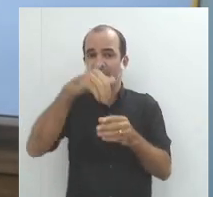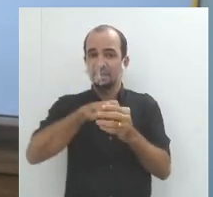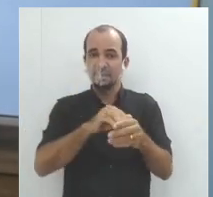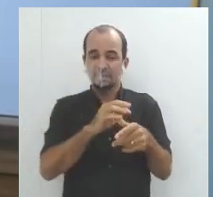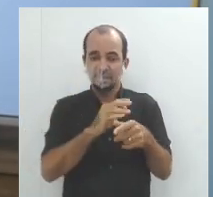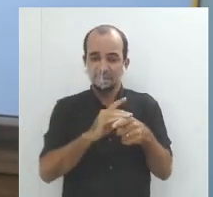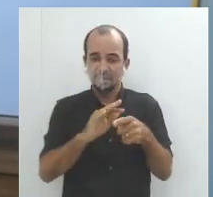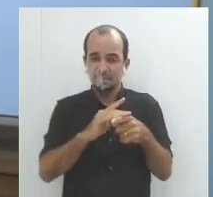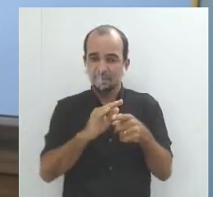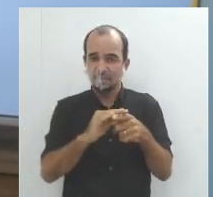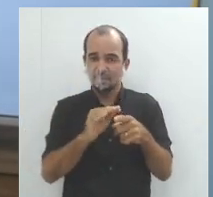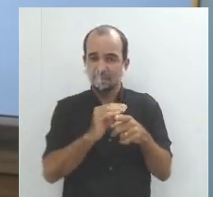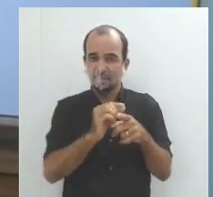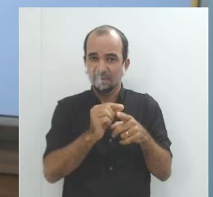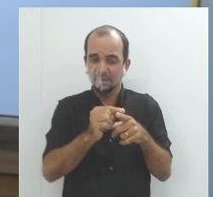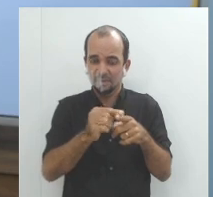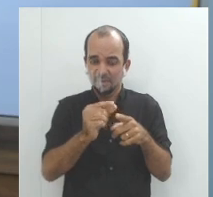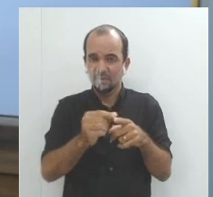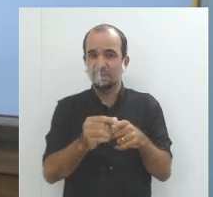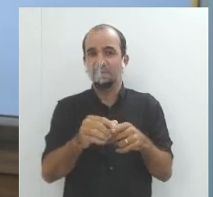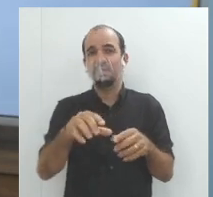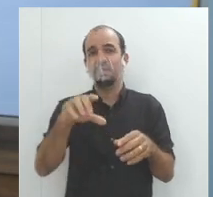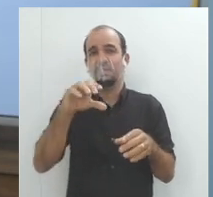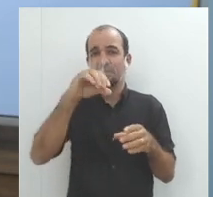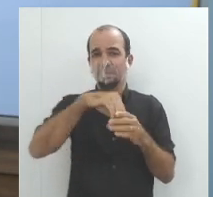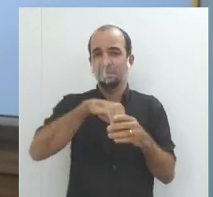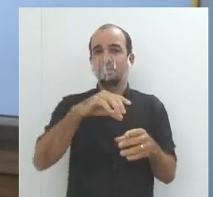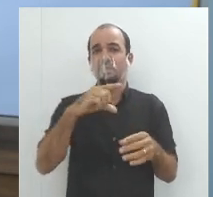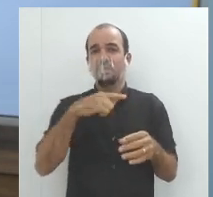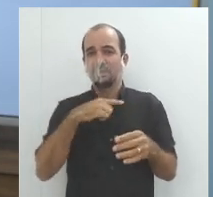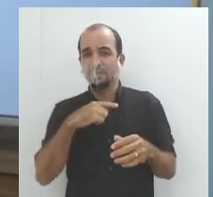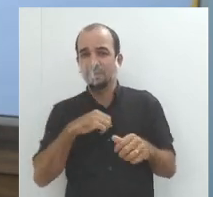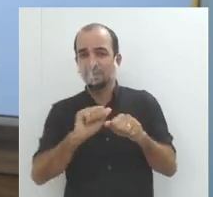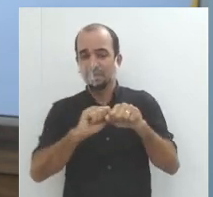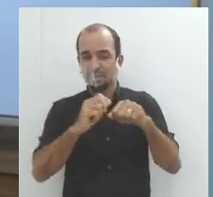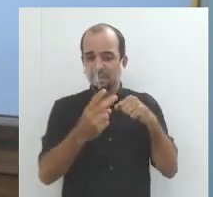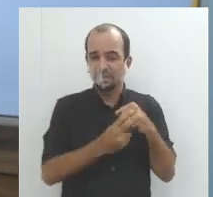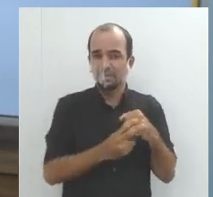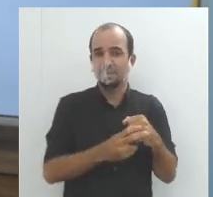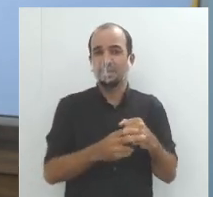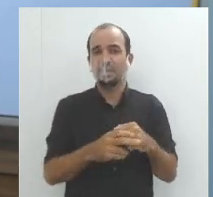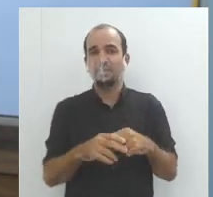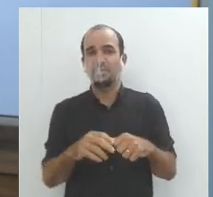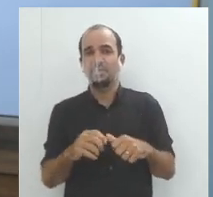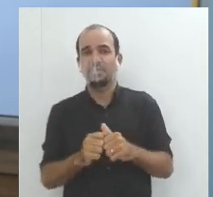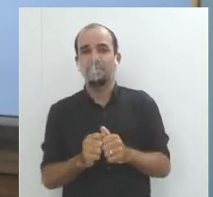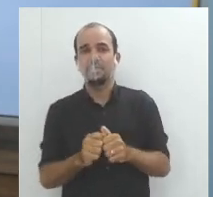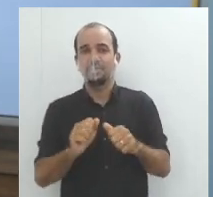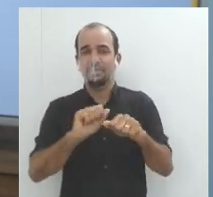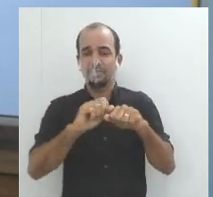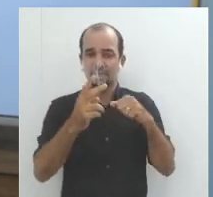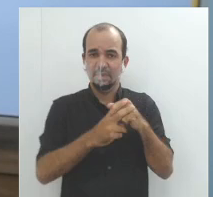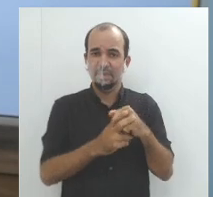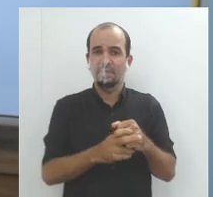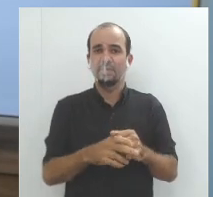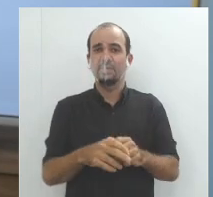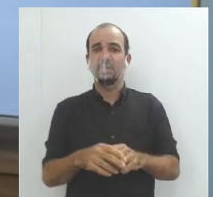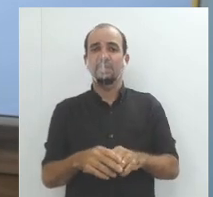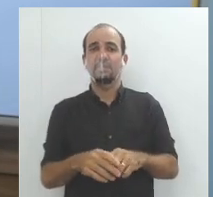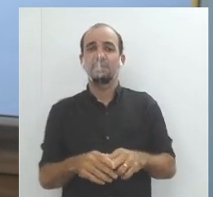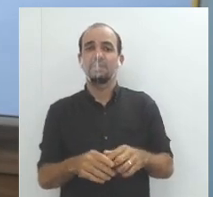o advérbio, ou locução adjetiva, ou expressão adverbial, locução